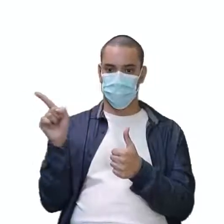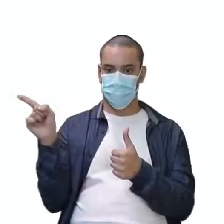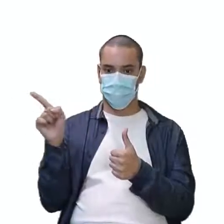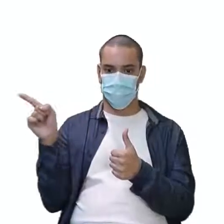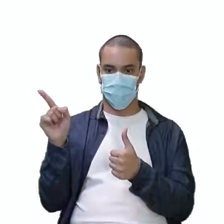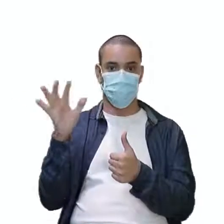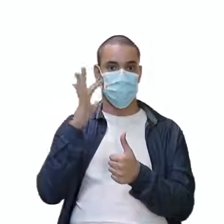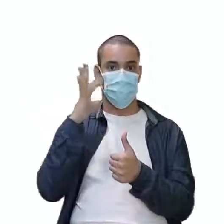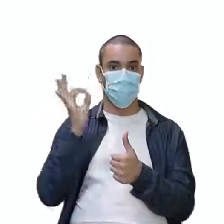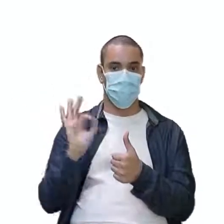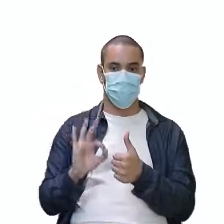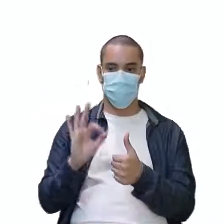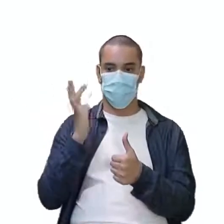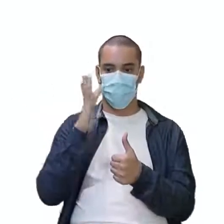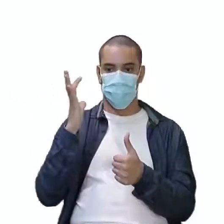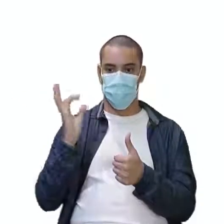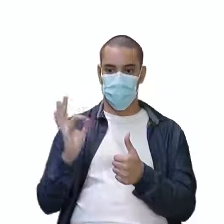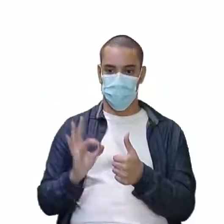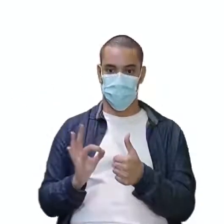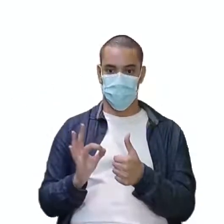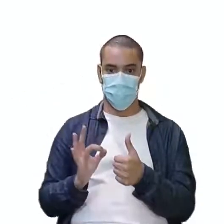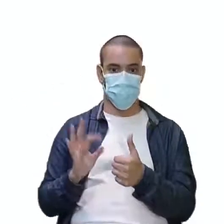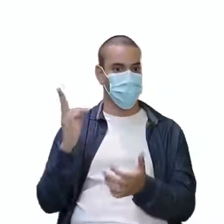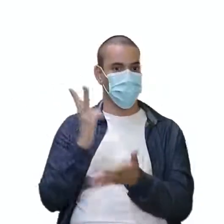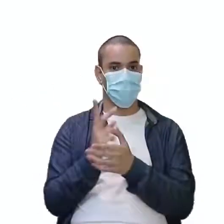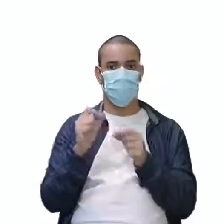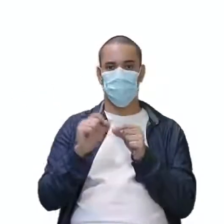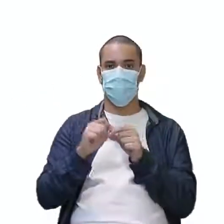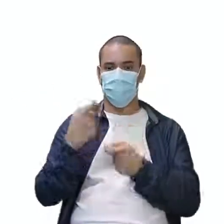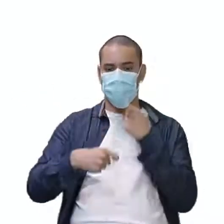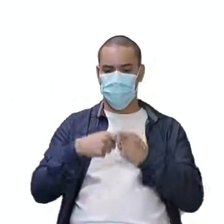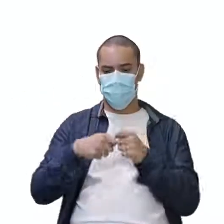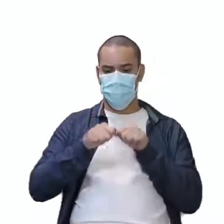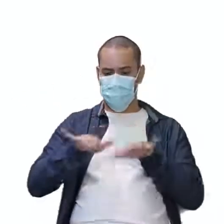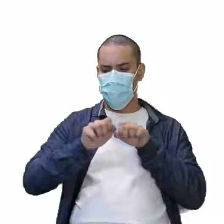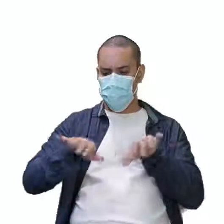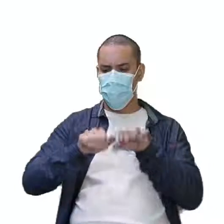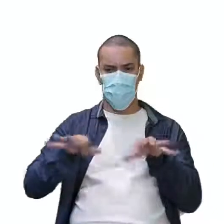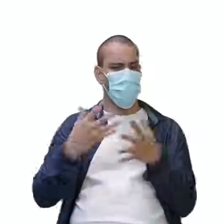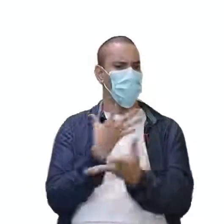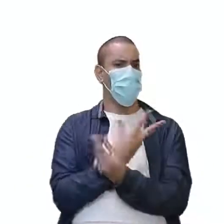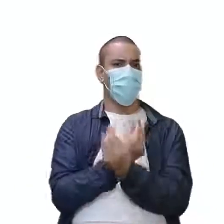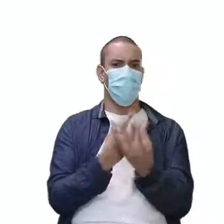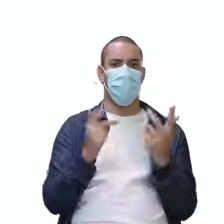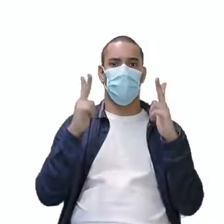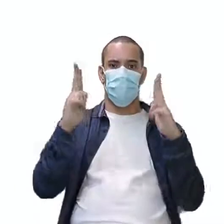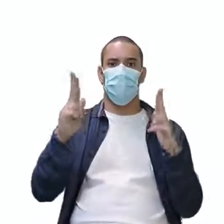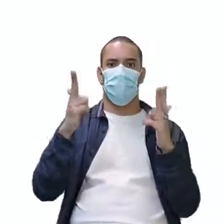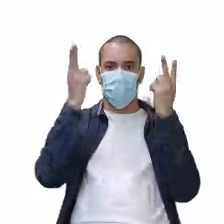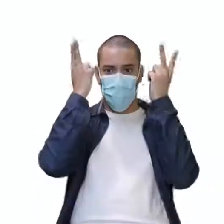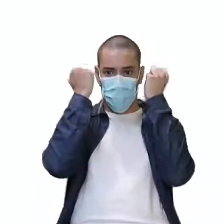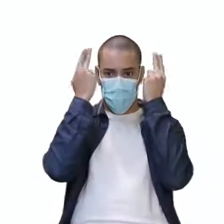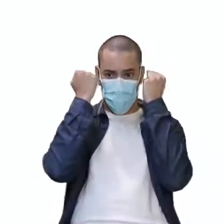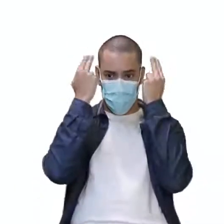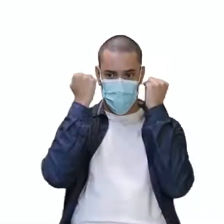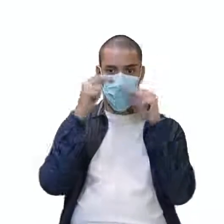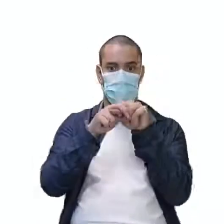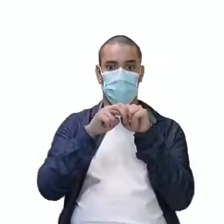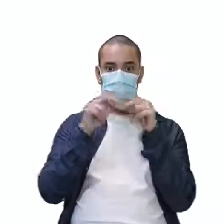roedores. Gente, roedor se reproduz muito rápido, muito acelerado, como os coelhos. Então,